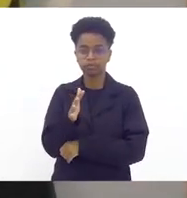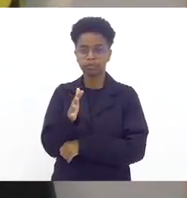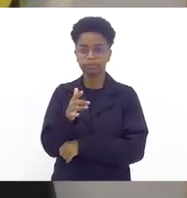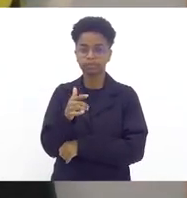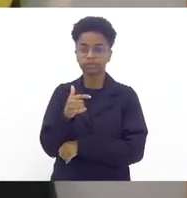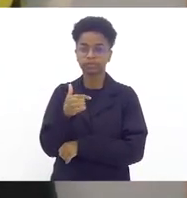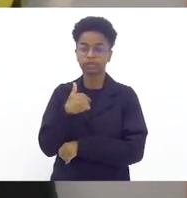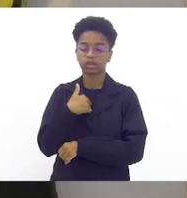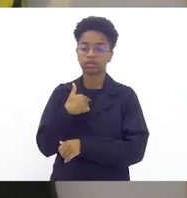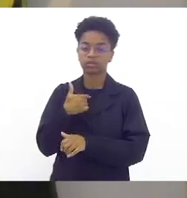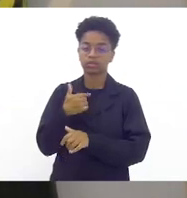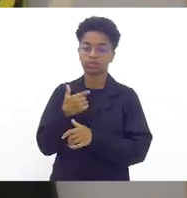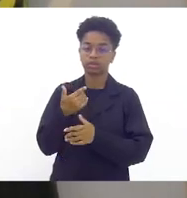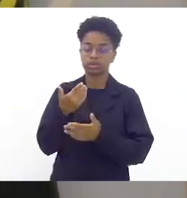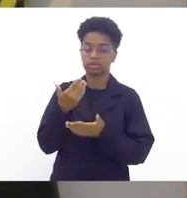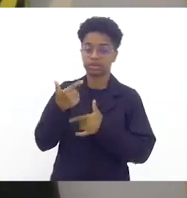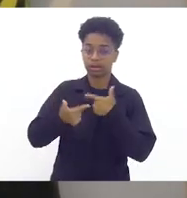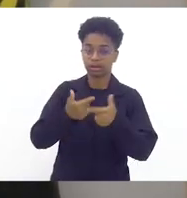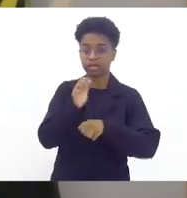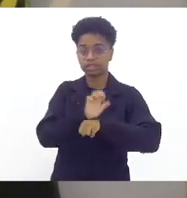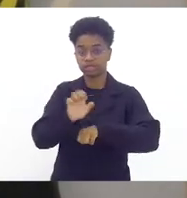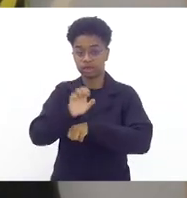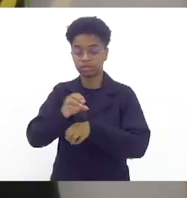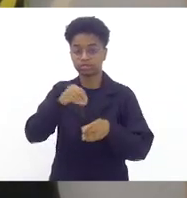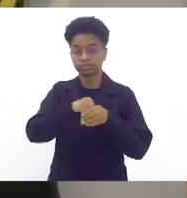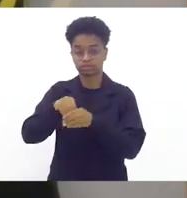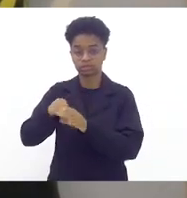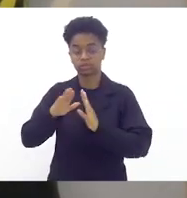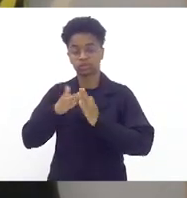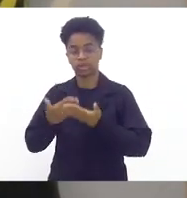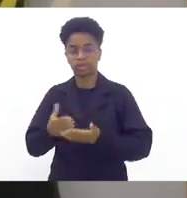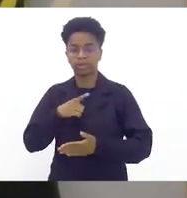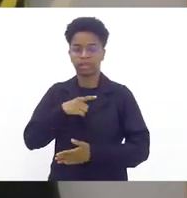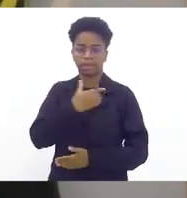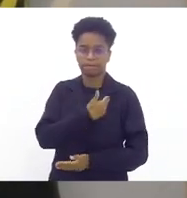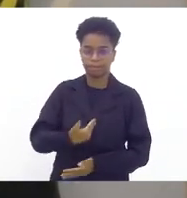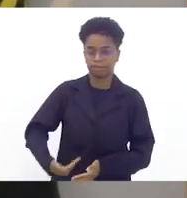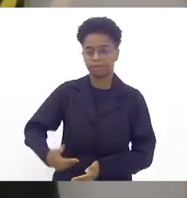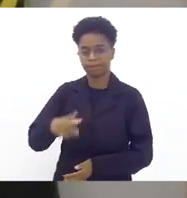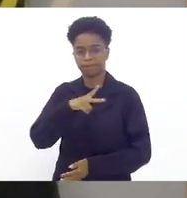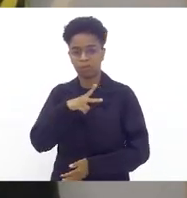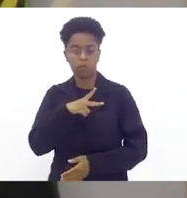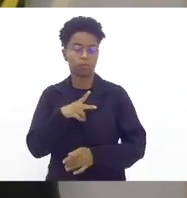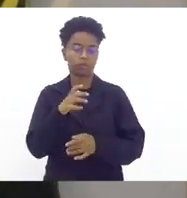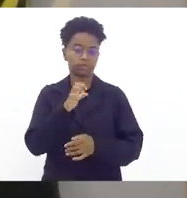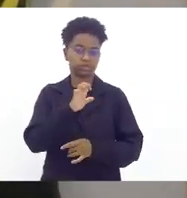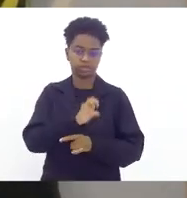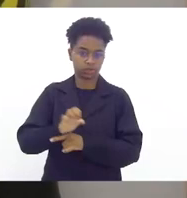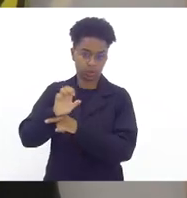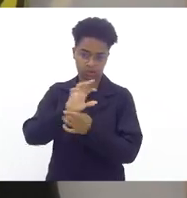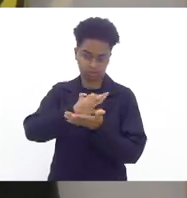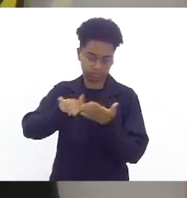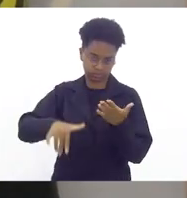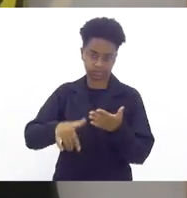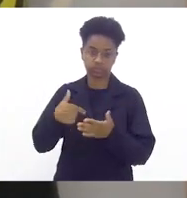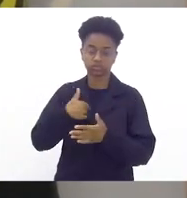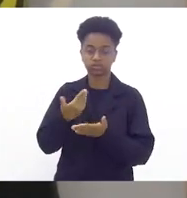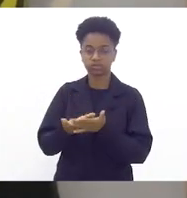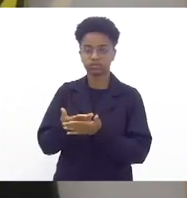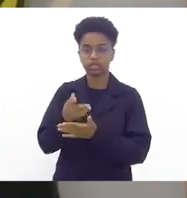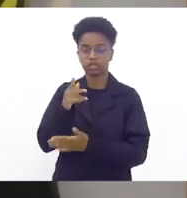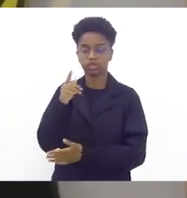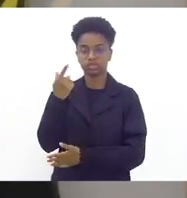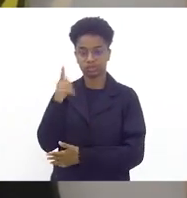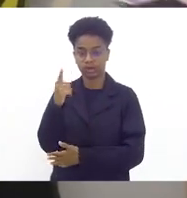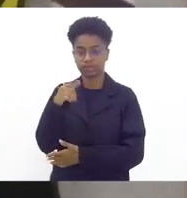em estágios e em escolas, e nisso eu passei no ensino privado, no ensino público, estadual, entre outros. Faço geografia na